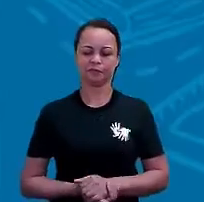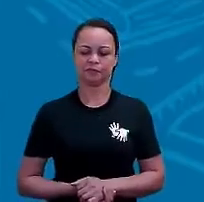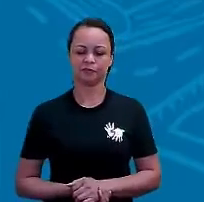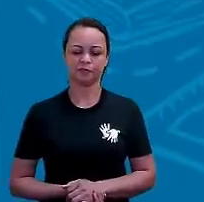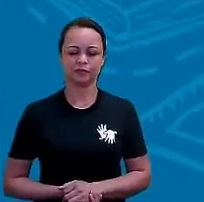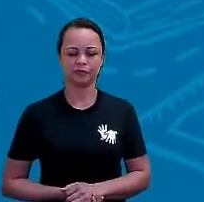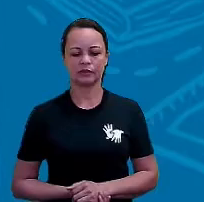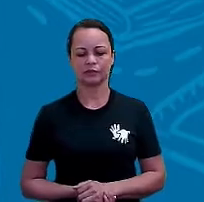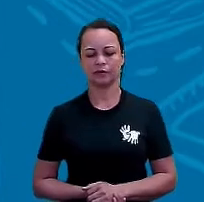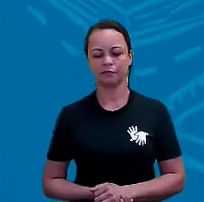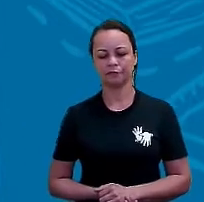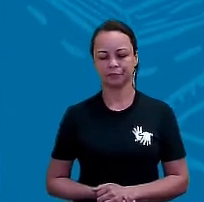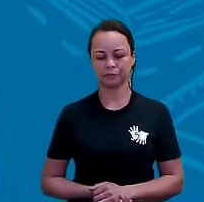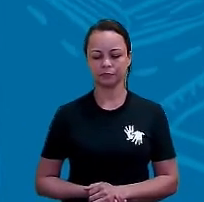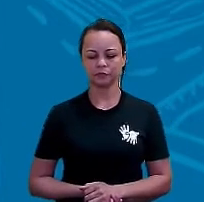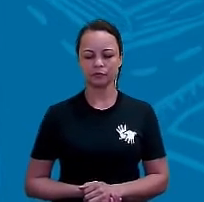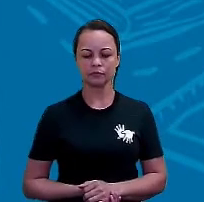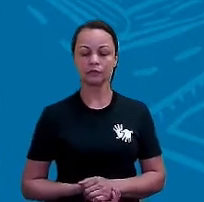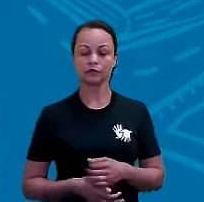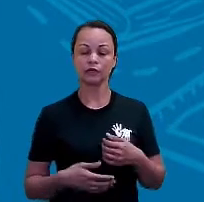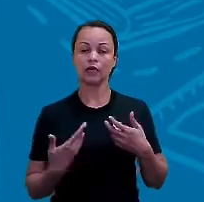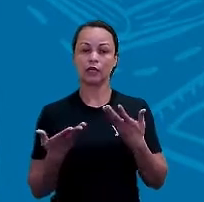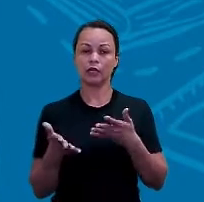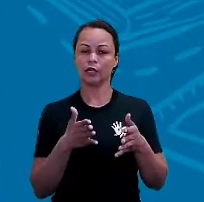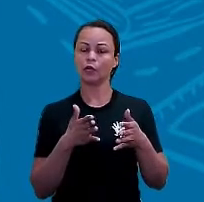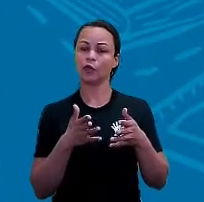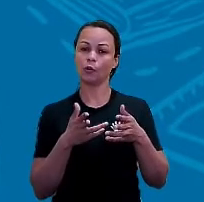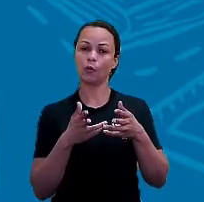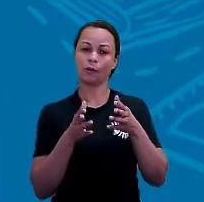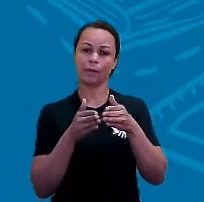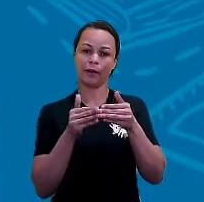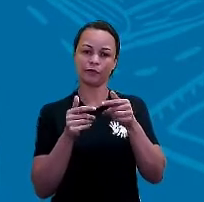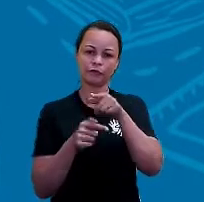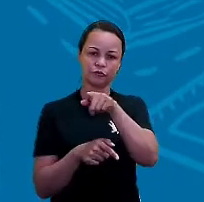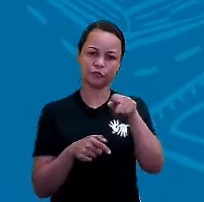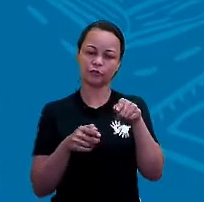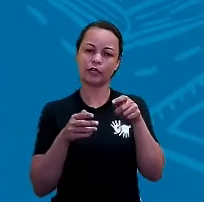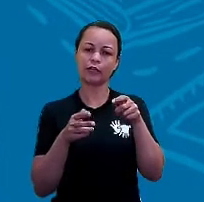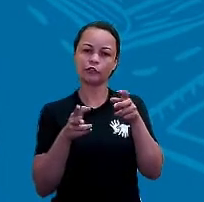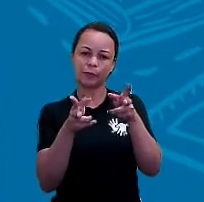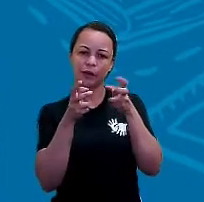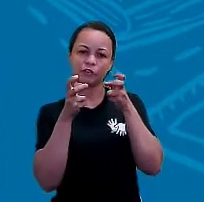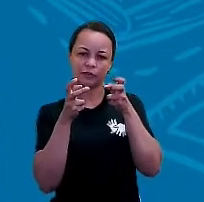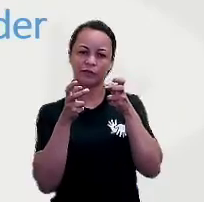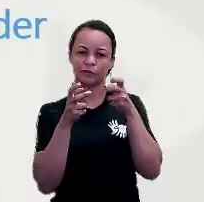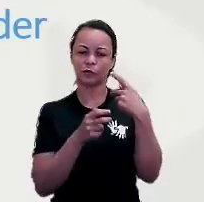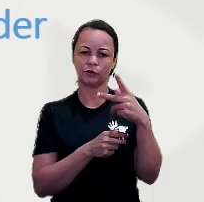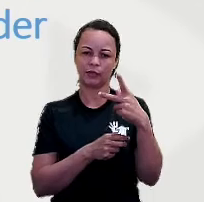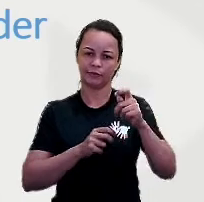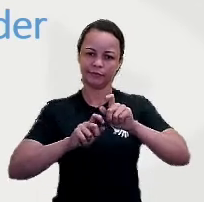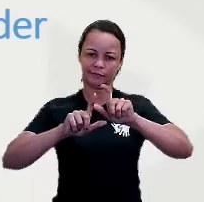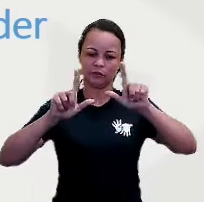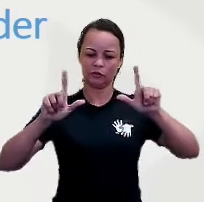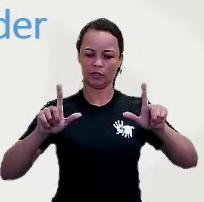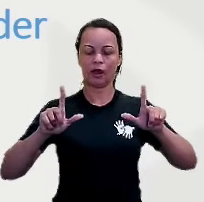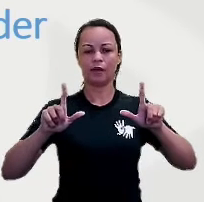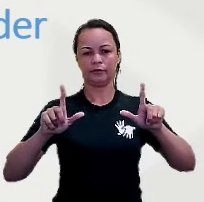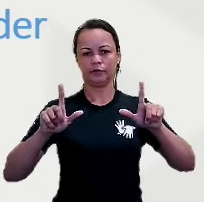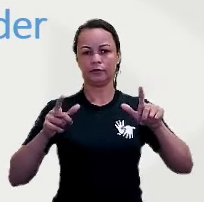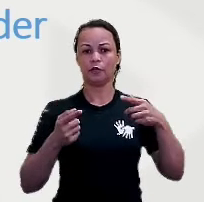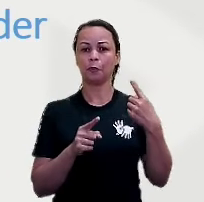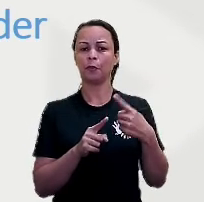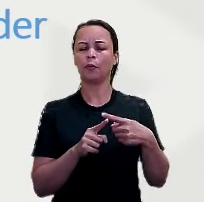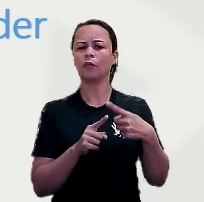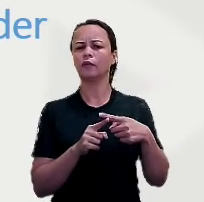só, eu vou pedir para que vocês prestem atenção aqui nesse slide, porque